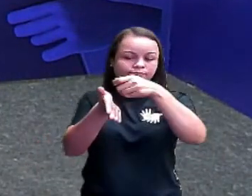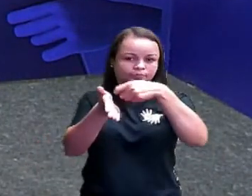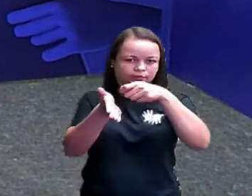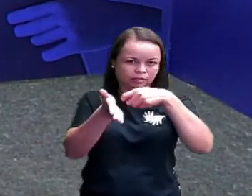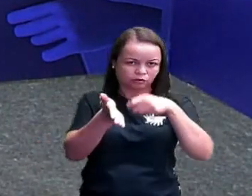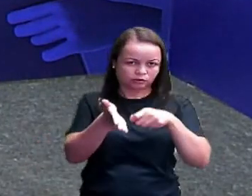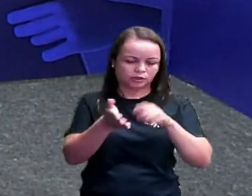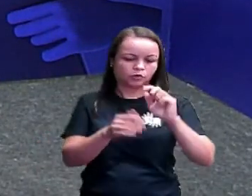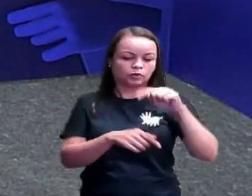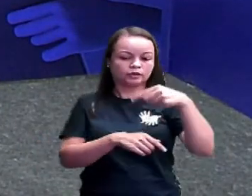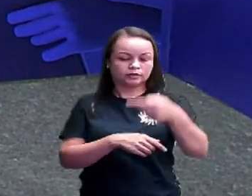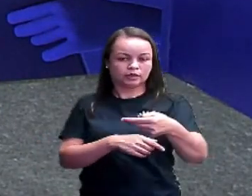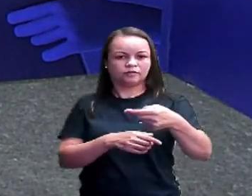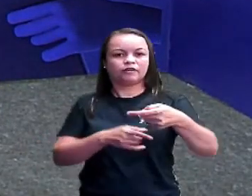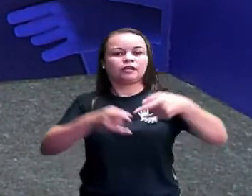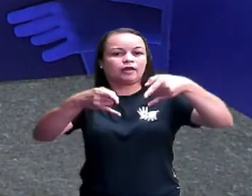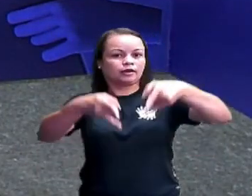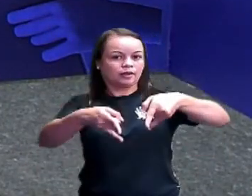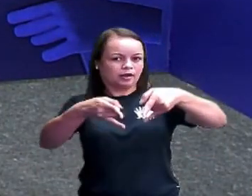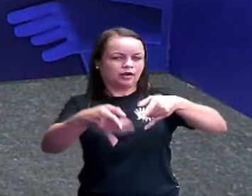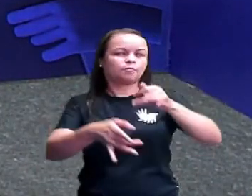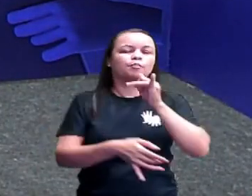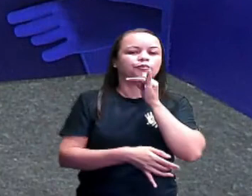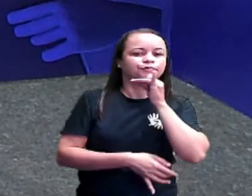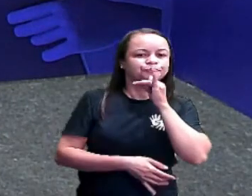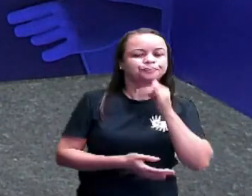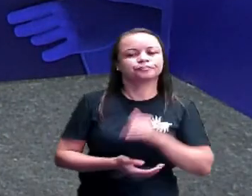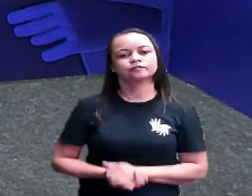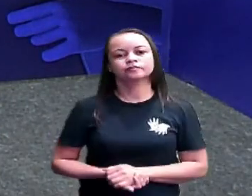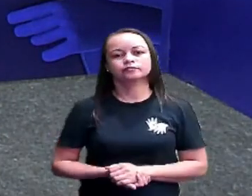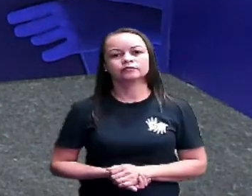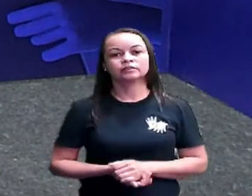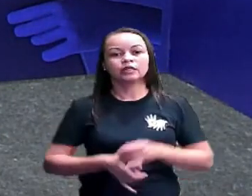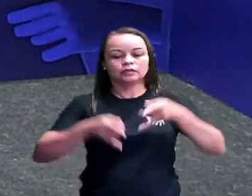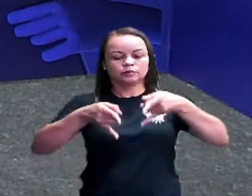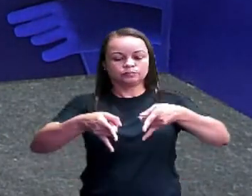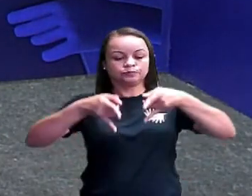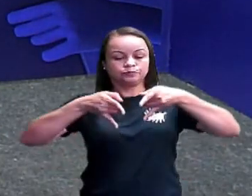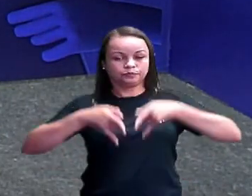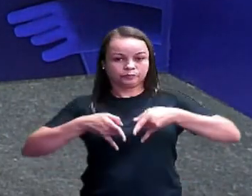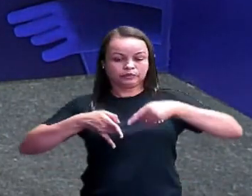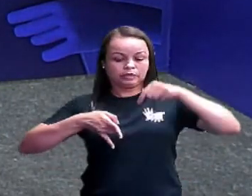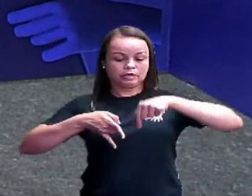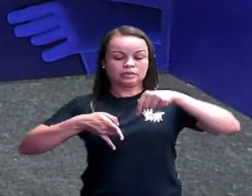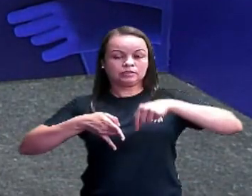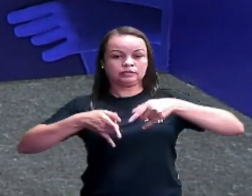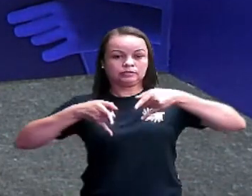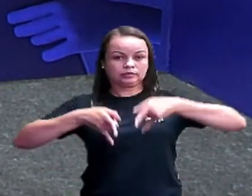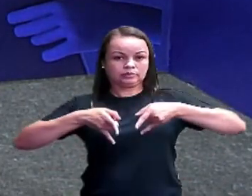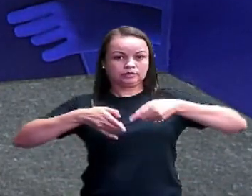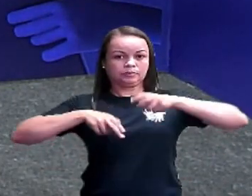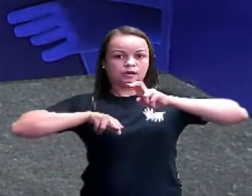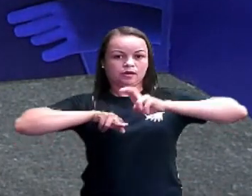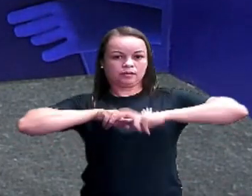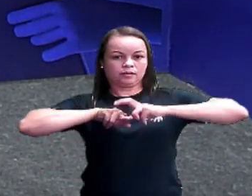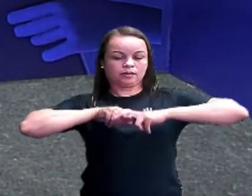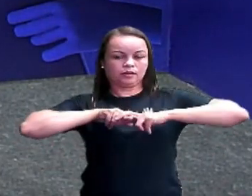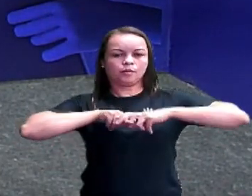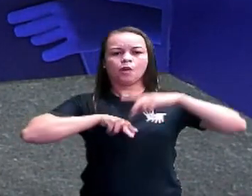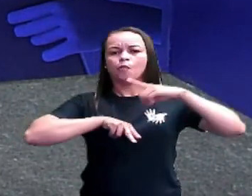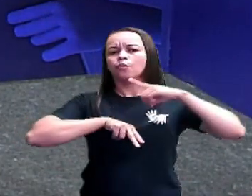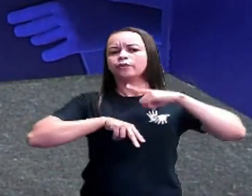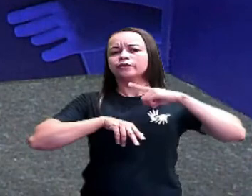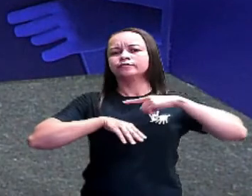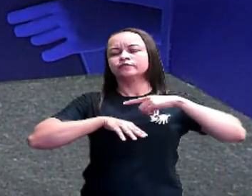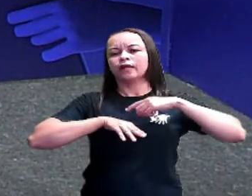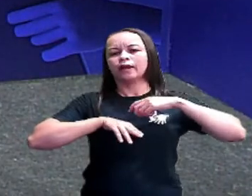frente é minha cama, por exemplo. E o que é que tem quando eu sento na minha cama? O que é que